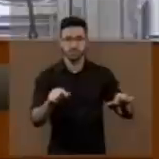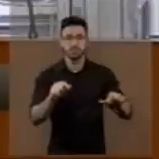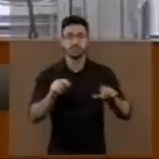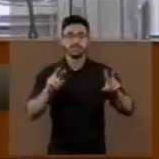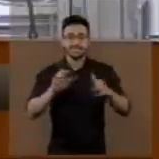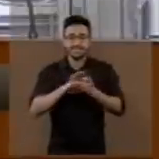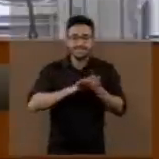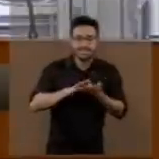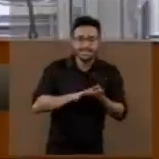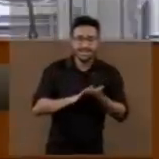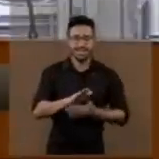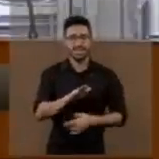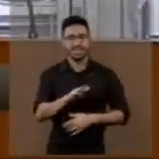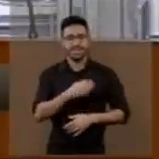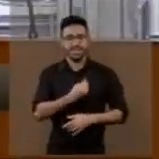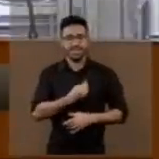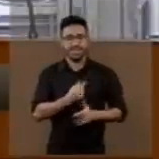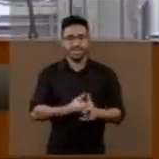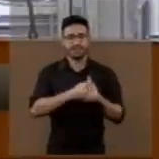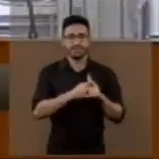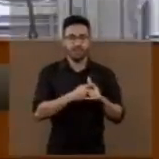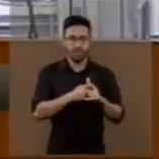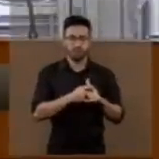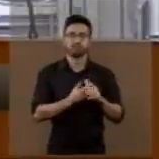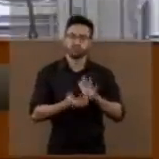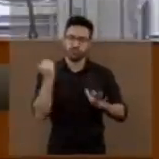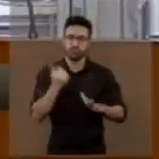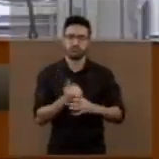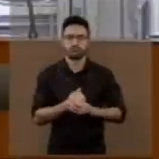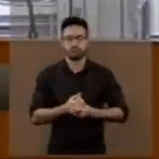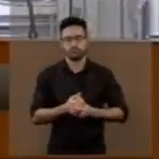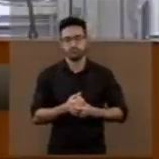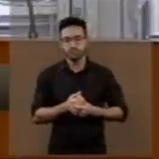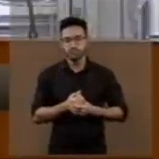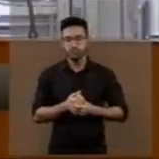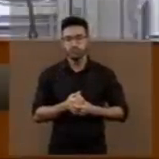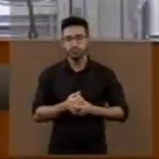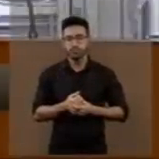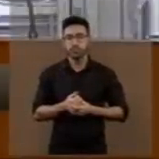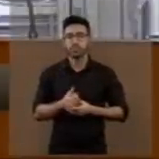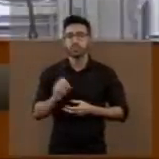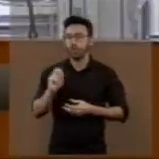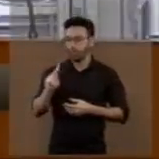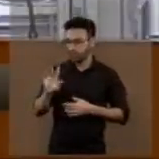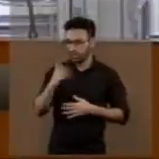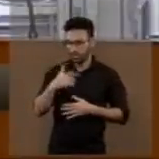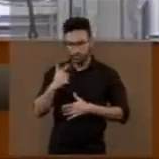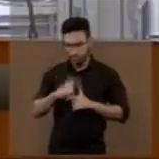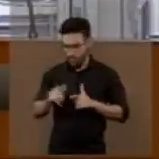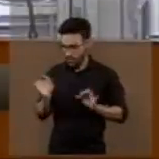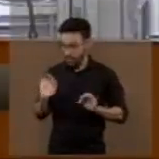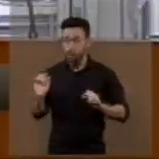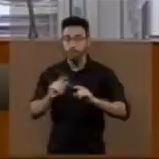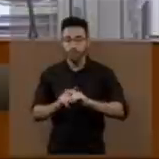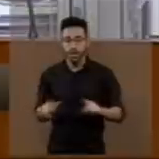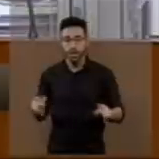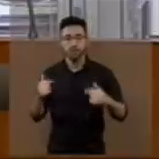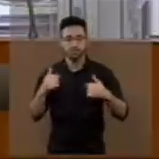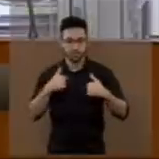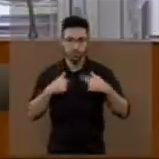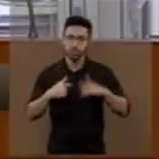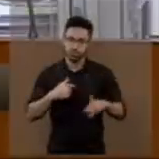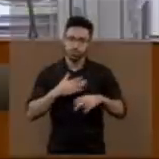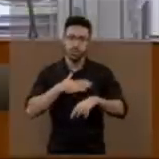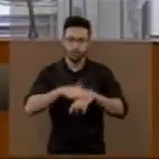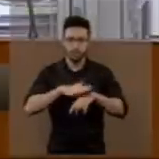retirar esse efeito suspensivo. Eu não teria nenhuma dificuldade até de reajustar meu ponto para acrescentar, mas eu mantenho o voto